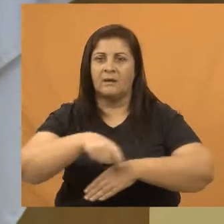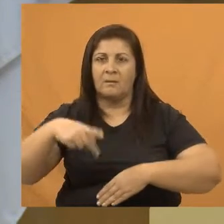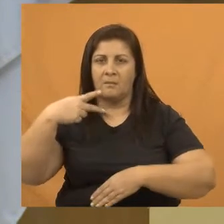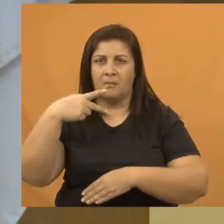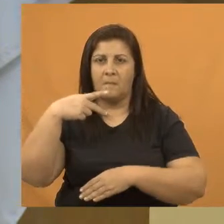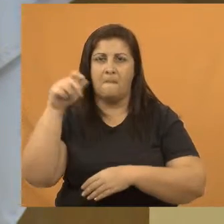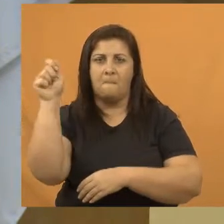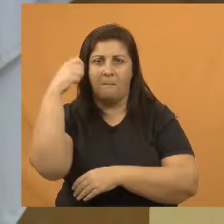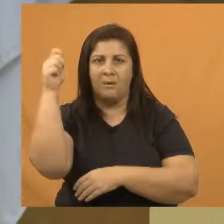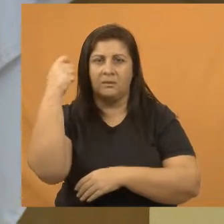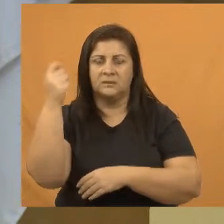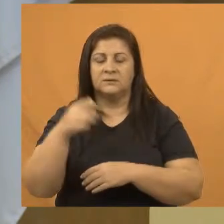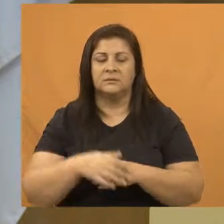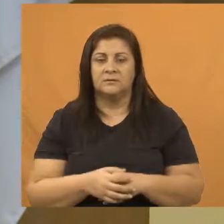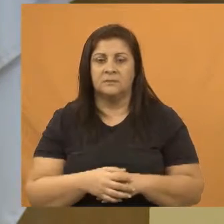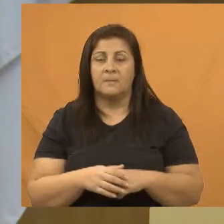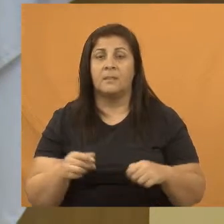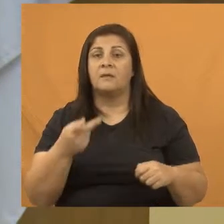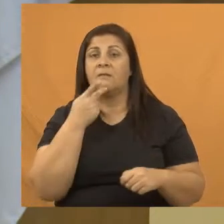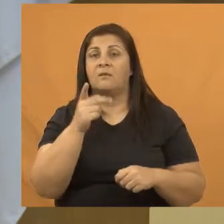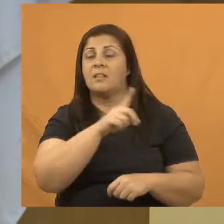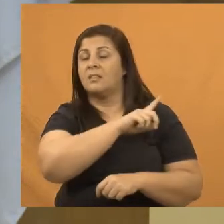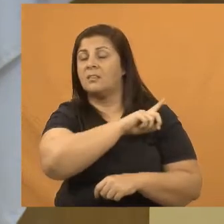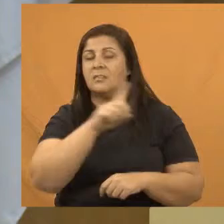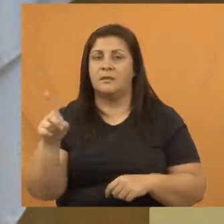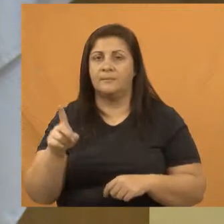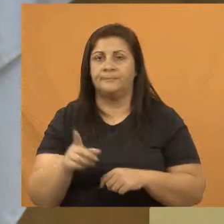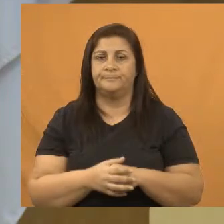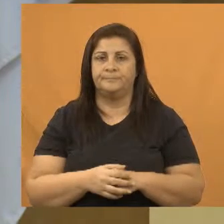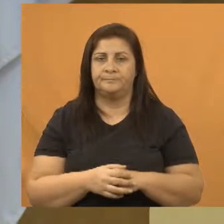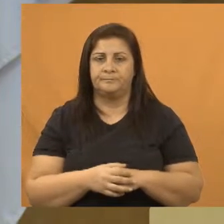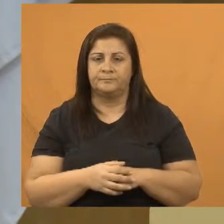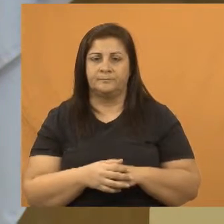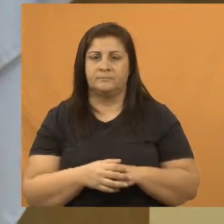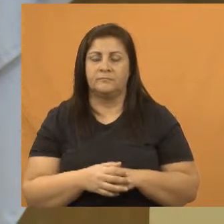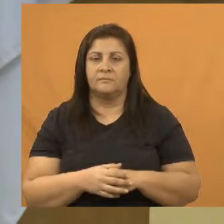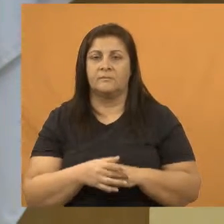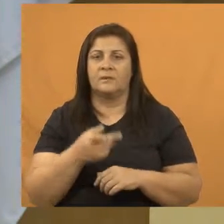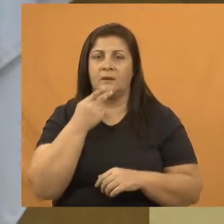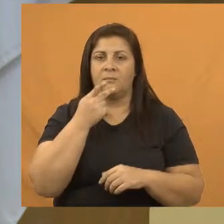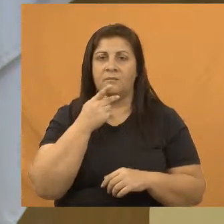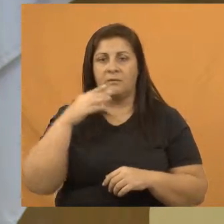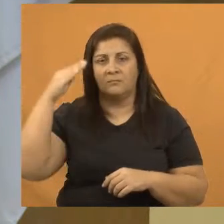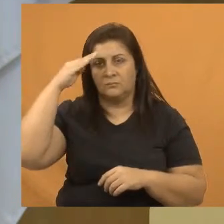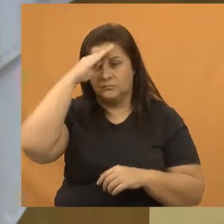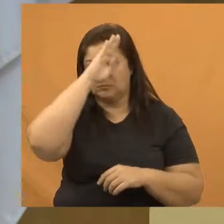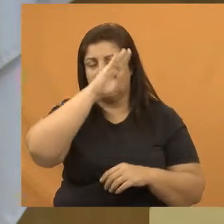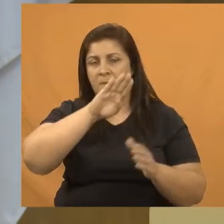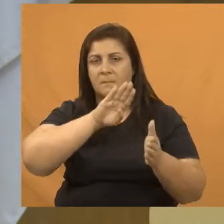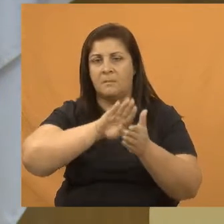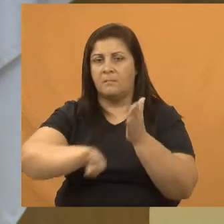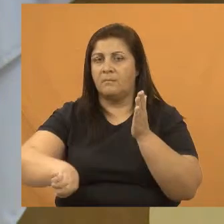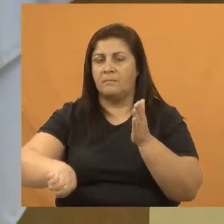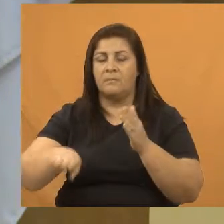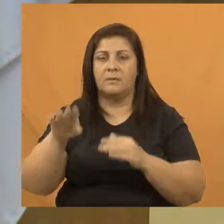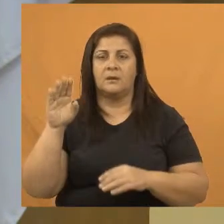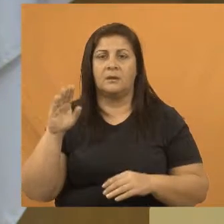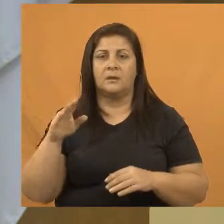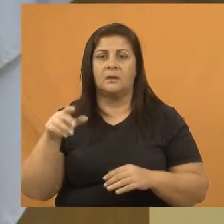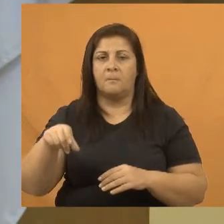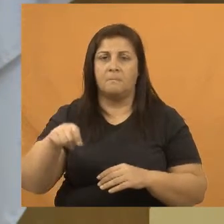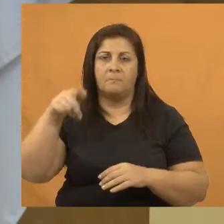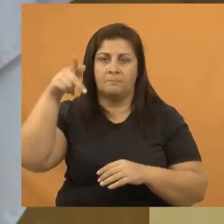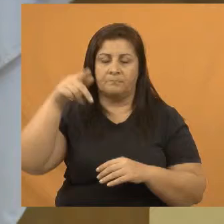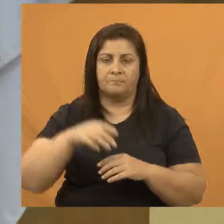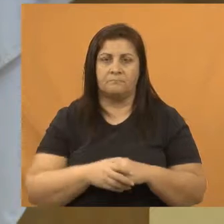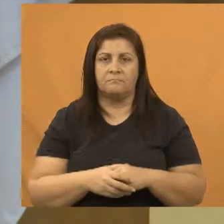dizer não à reforma da Previdência. Para dizer, Bolsonaro, tire a mão da nossa aposentadoria. Você que aposentou com